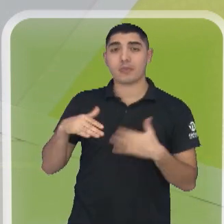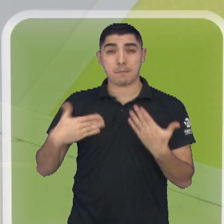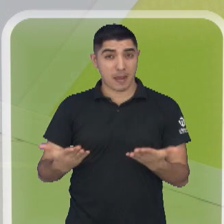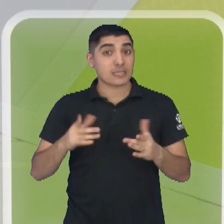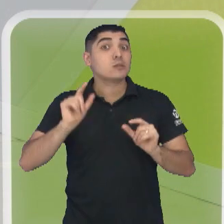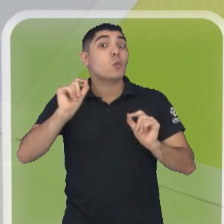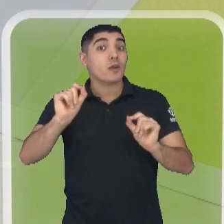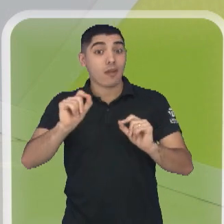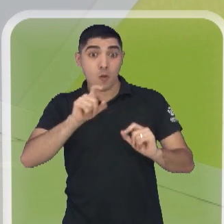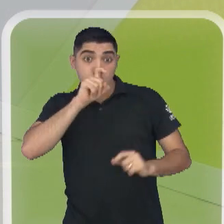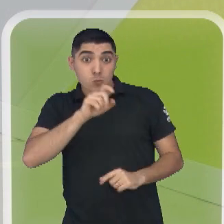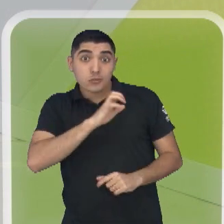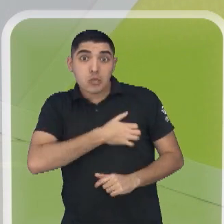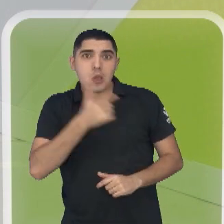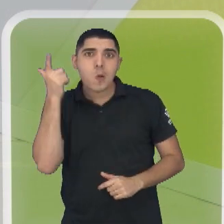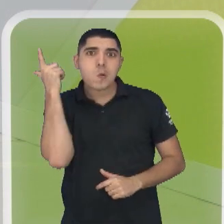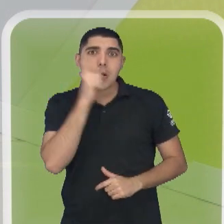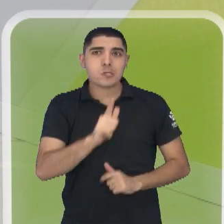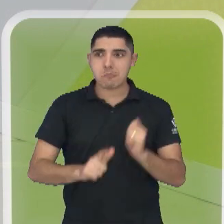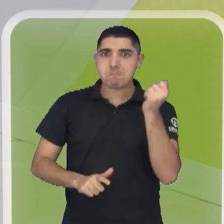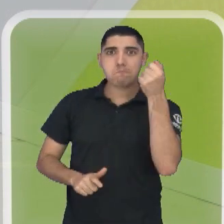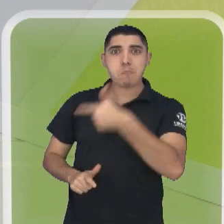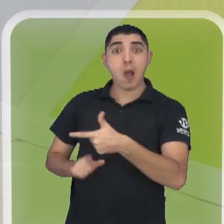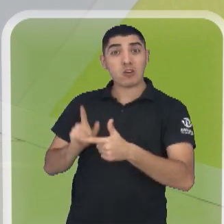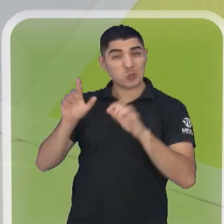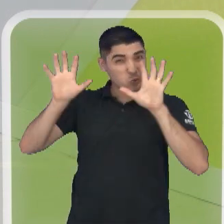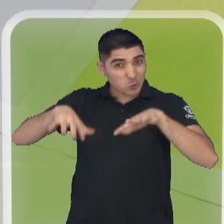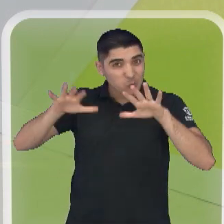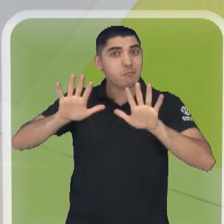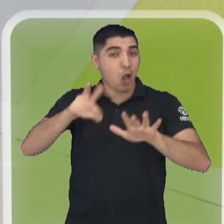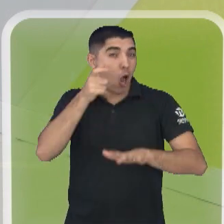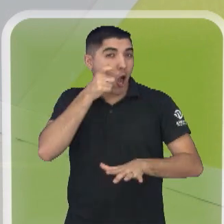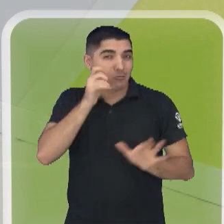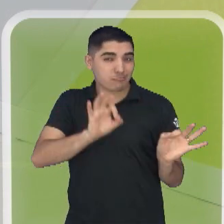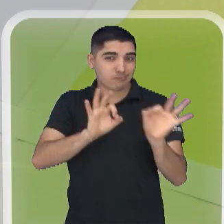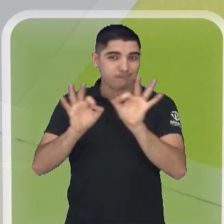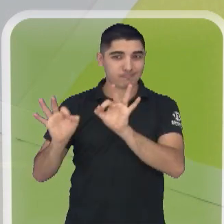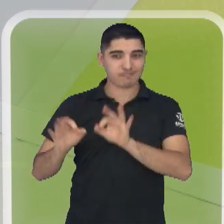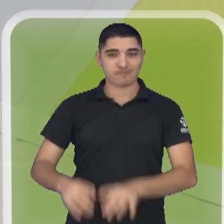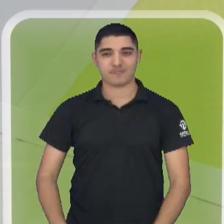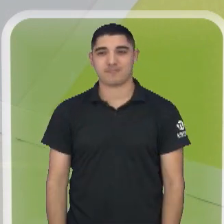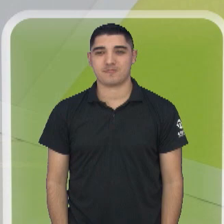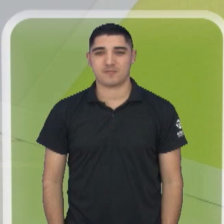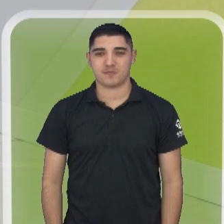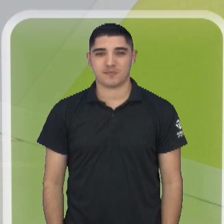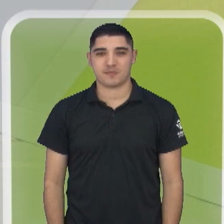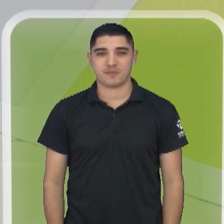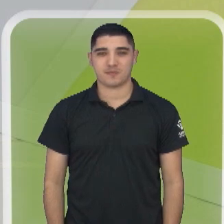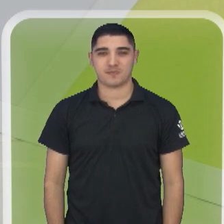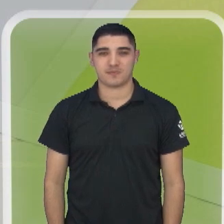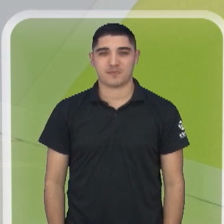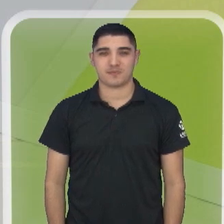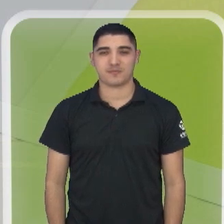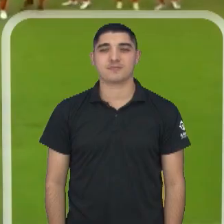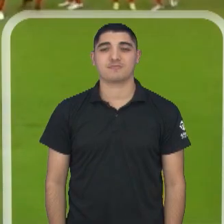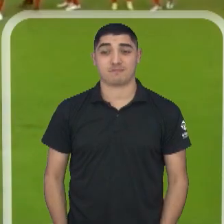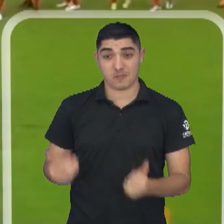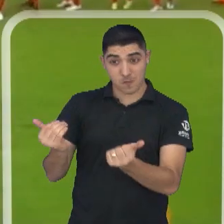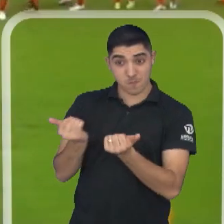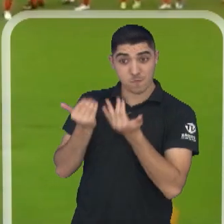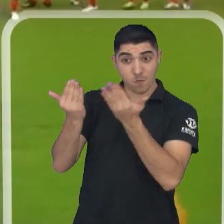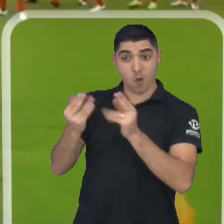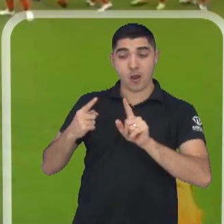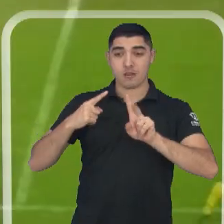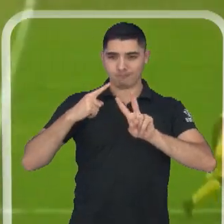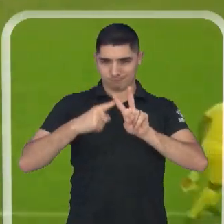deu melhor foi o São José. Vamos ver como é que foi a partida. Solta, Matheus! Jogando na Arena Capivari, na cidade